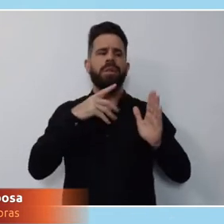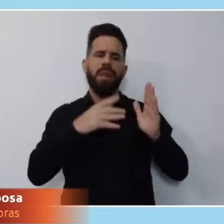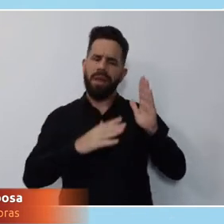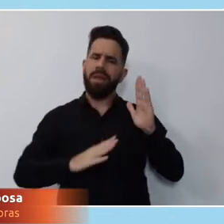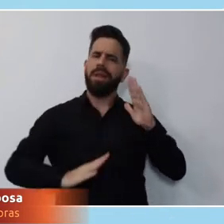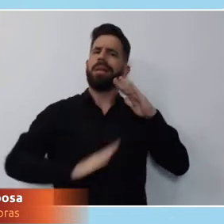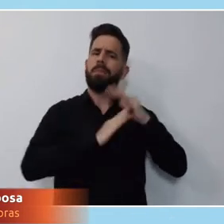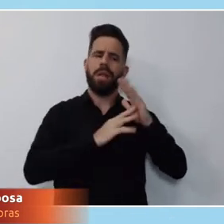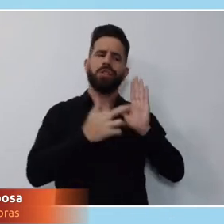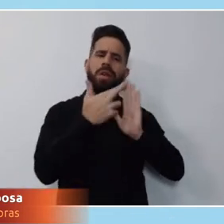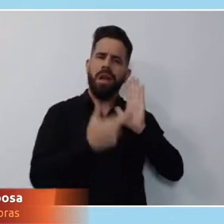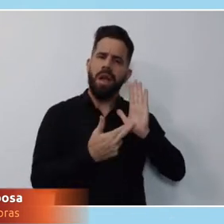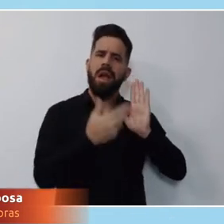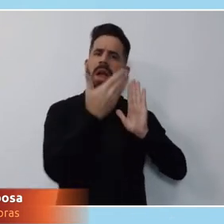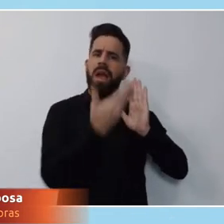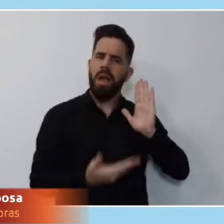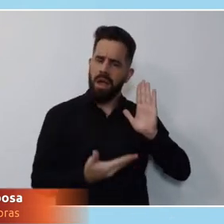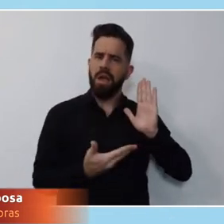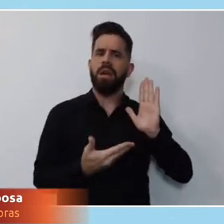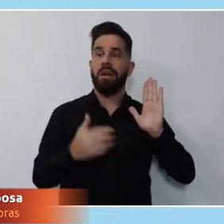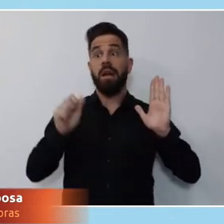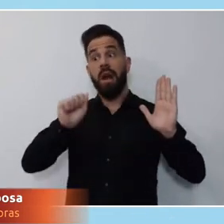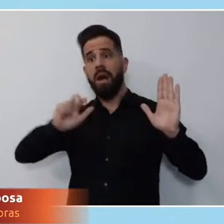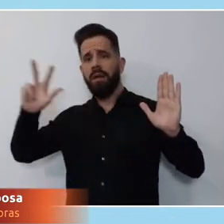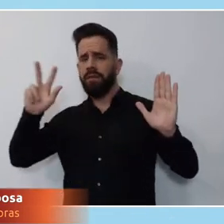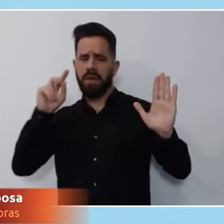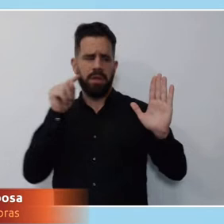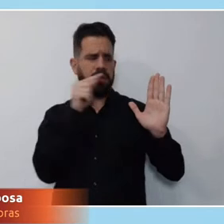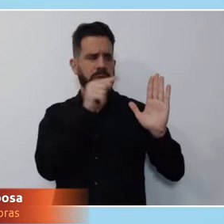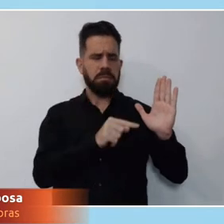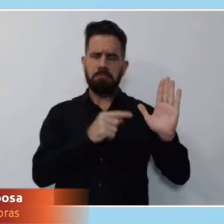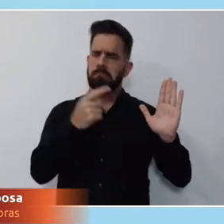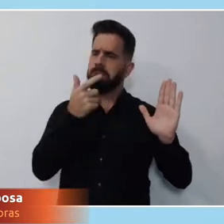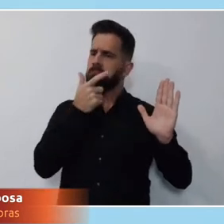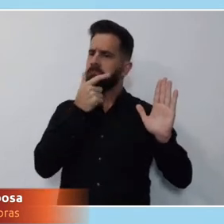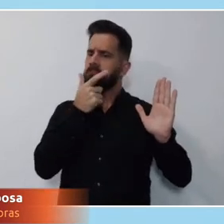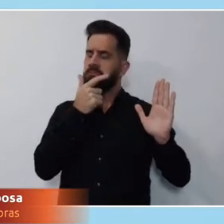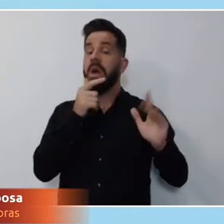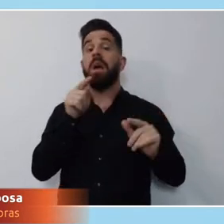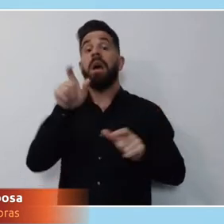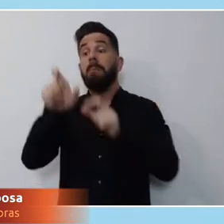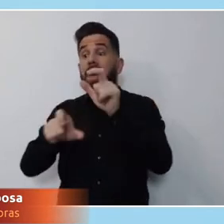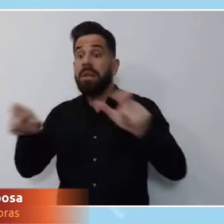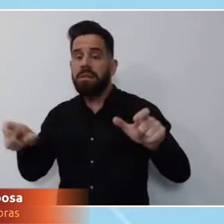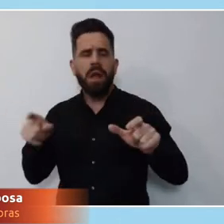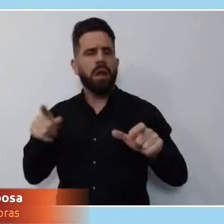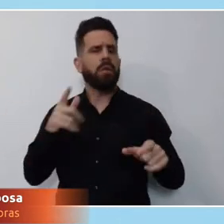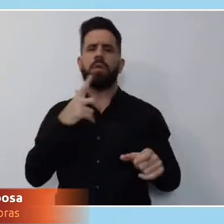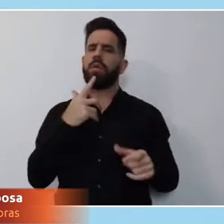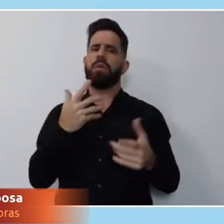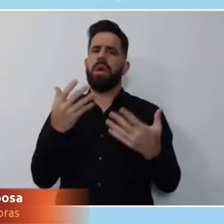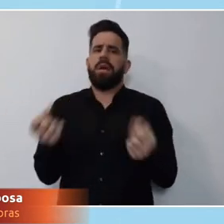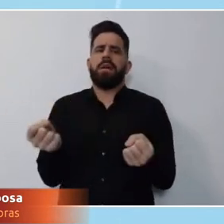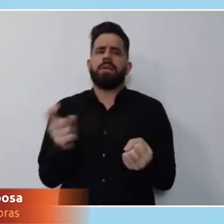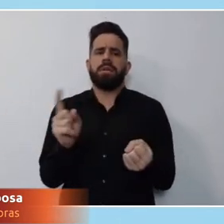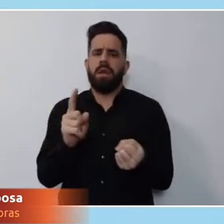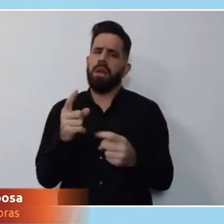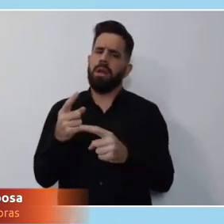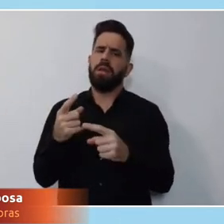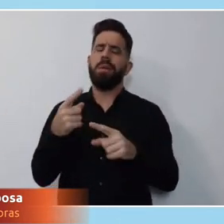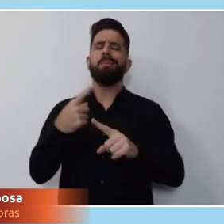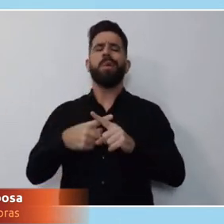atualmente já são questionados por pesquisadores da área, porque eles permitiriam produtos aqui